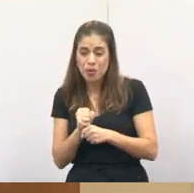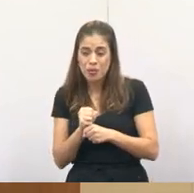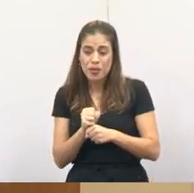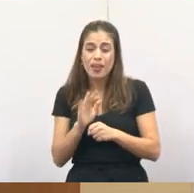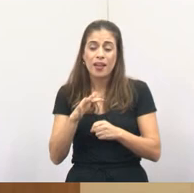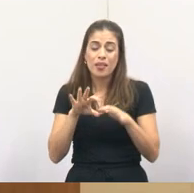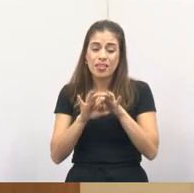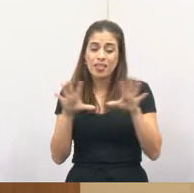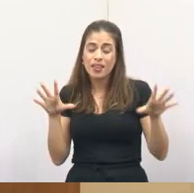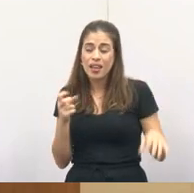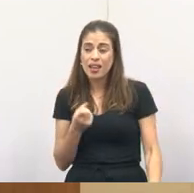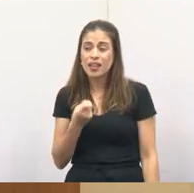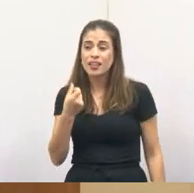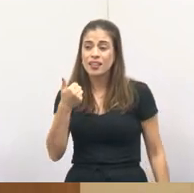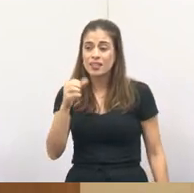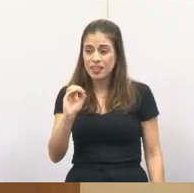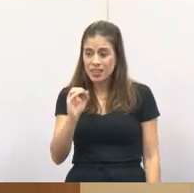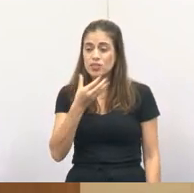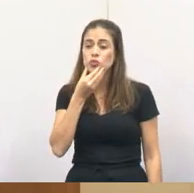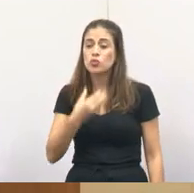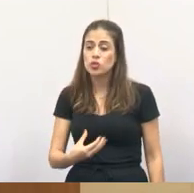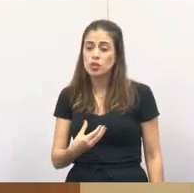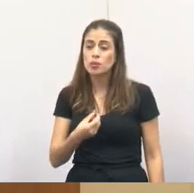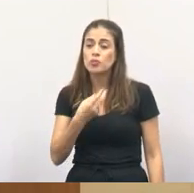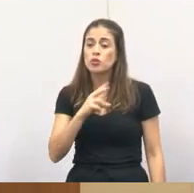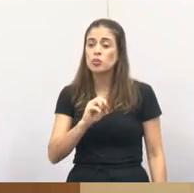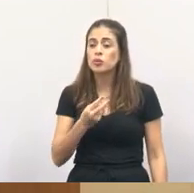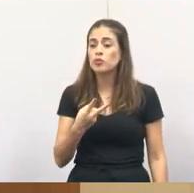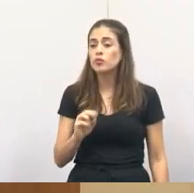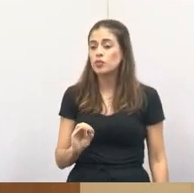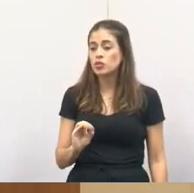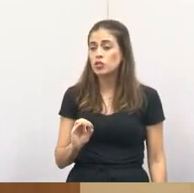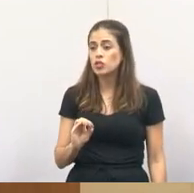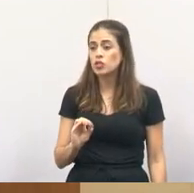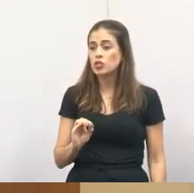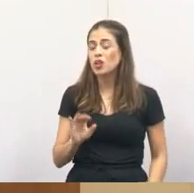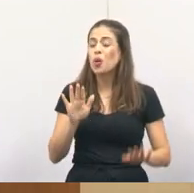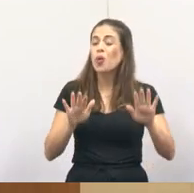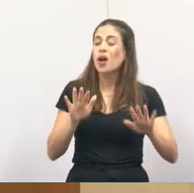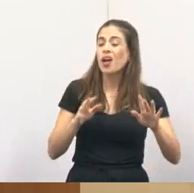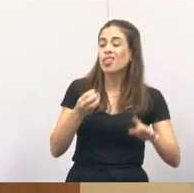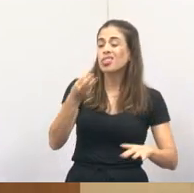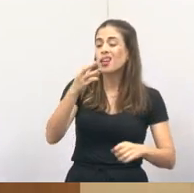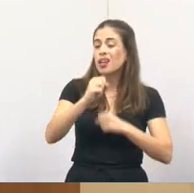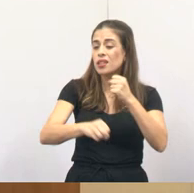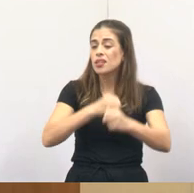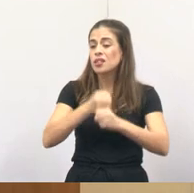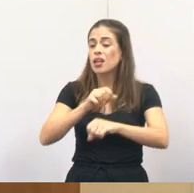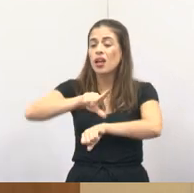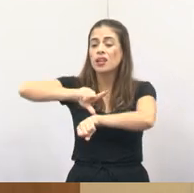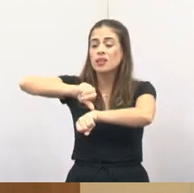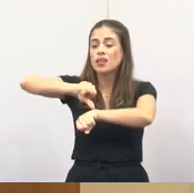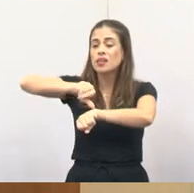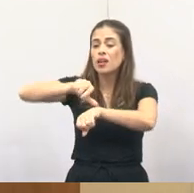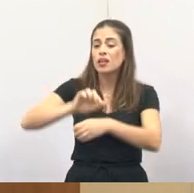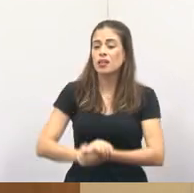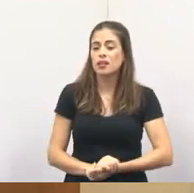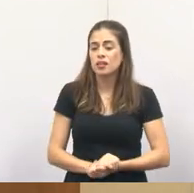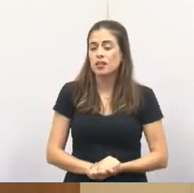sido entregue em 10/12 de 2020 essa obra está quase três anos atrasada